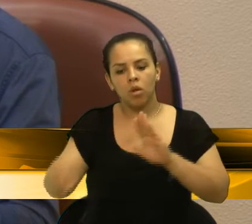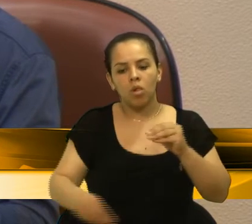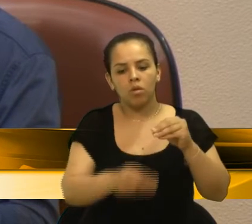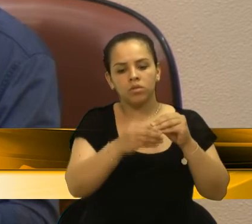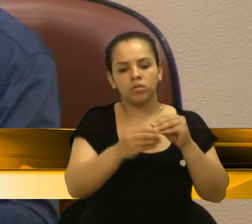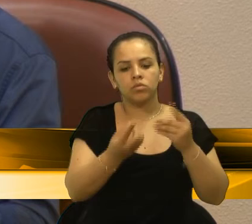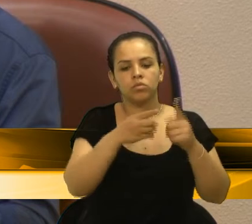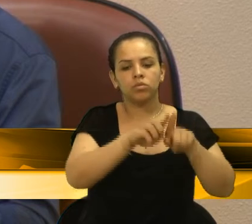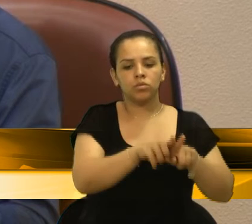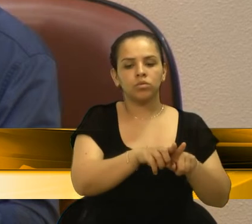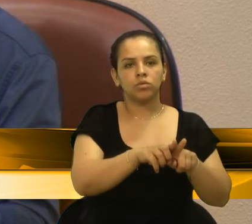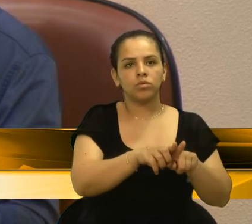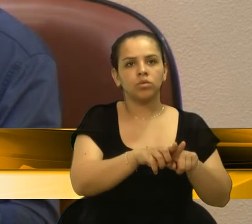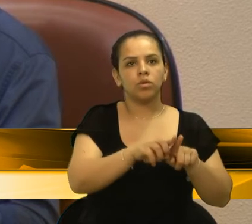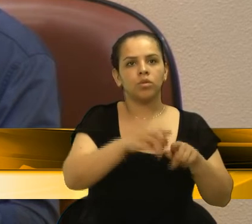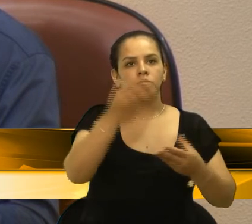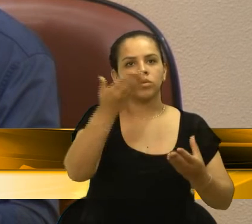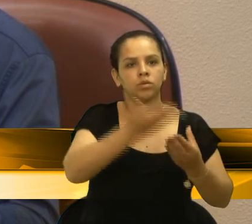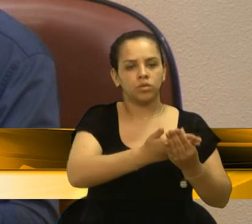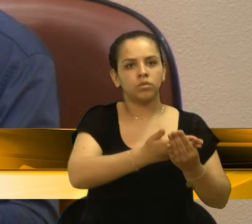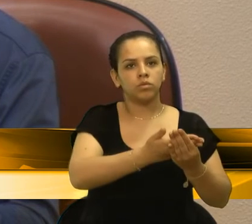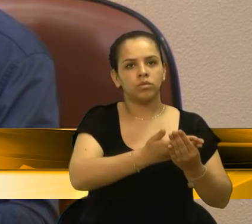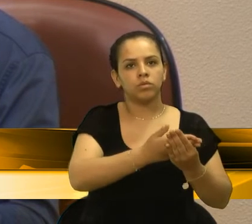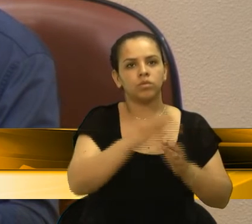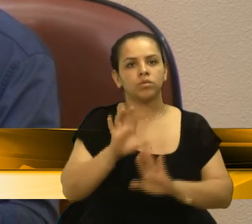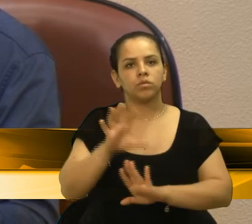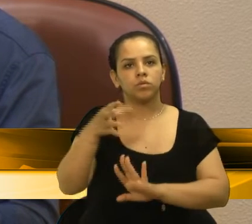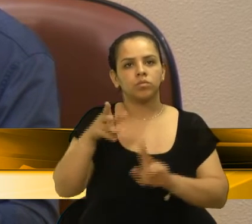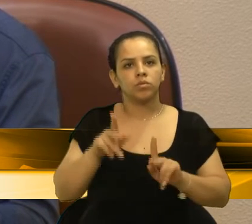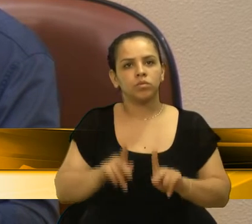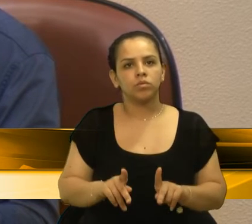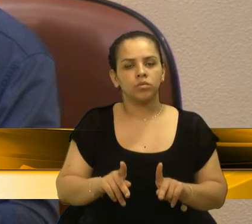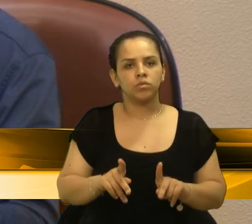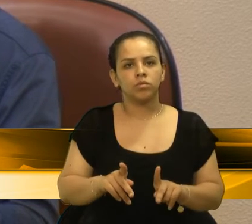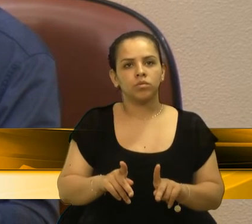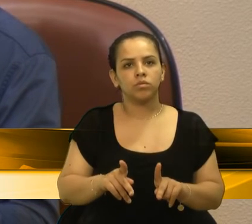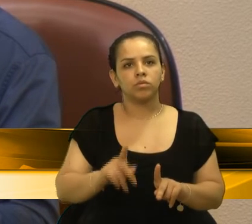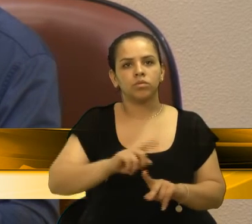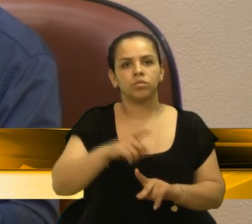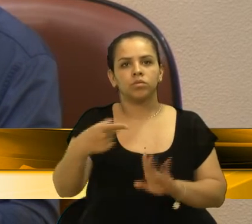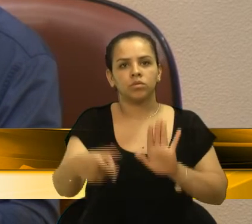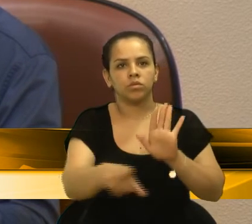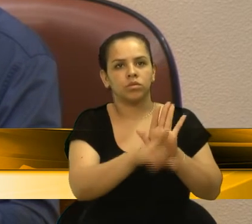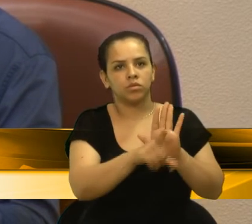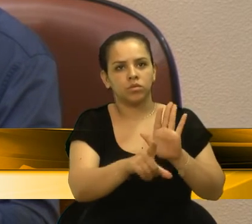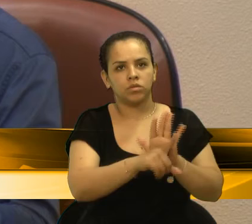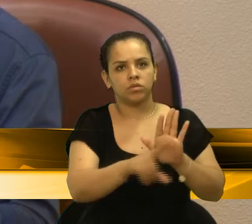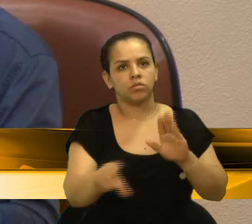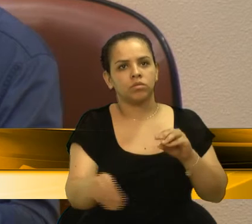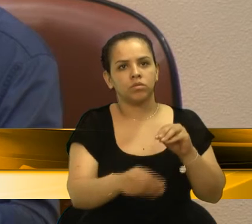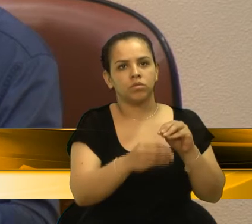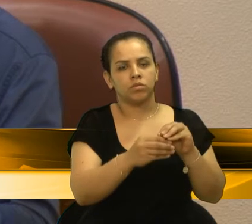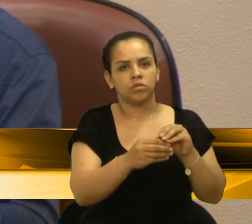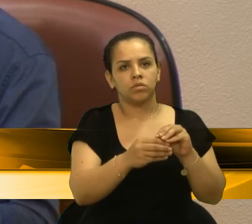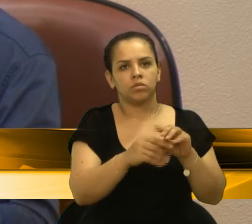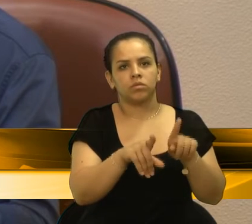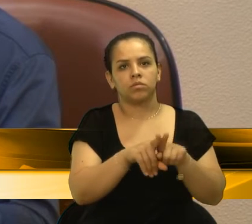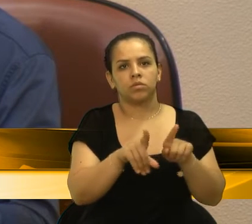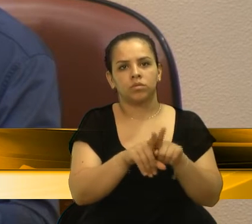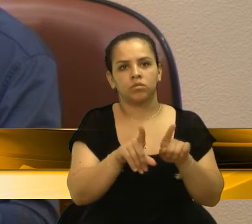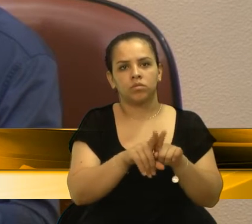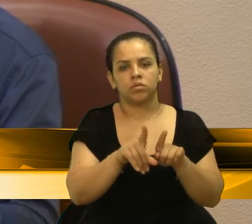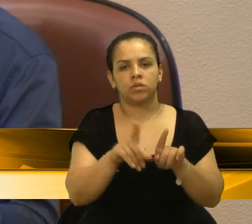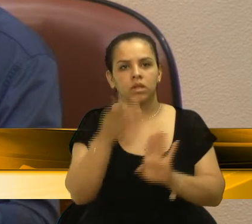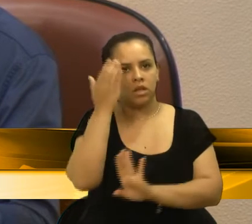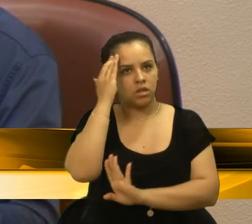anexada à presente, por conseguinte ao processo, ocasião em que as partes serão dela intimadas na forma da legislação pertinente, inclusive para requerer o que